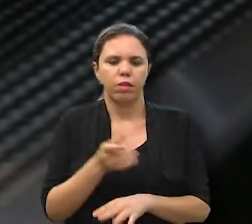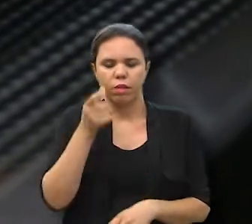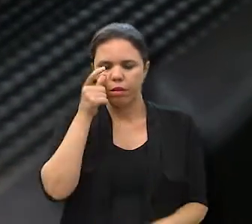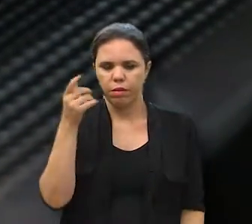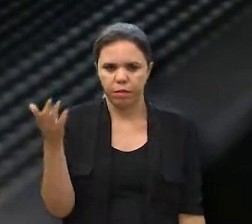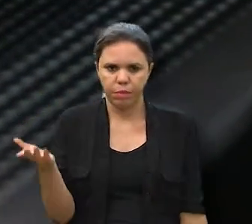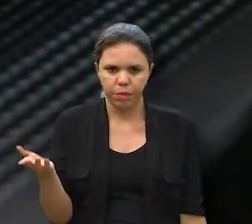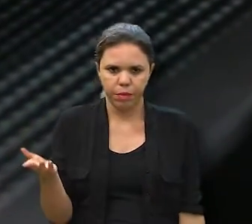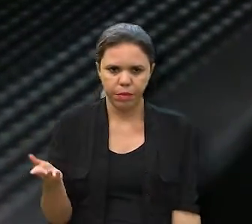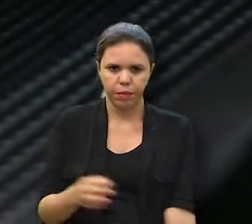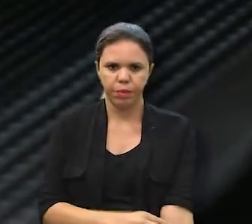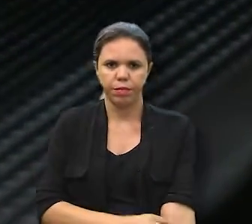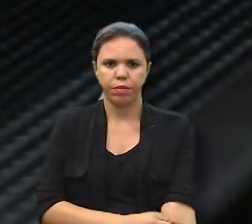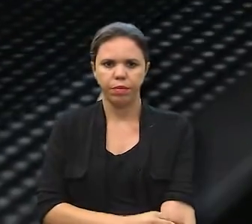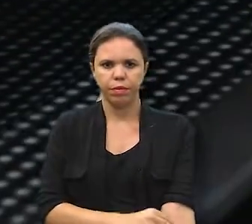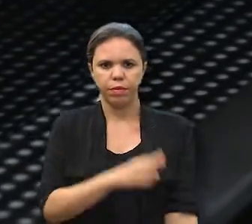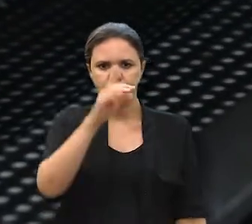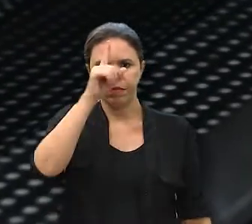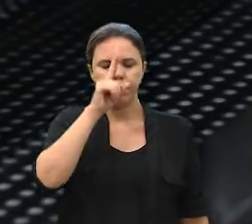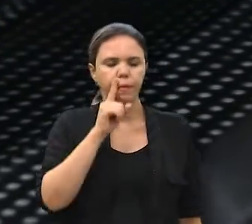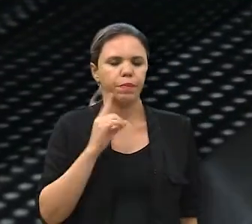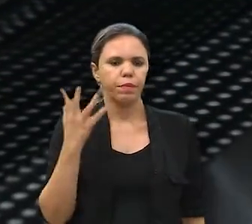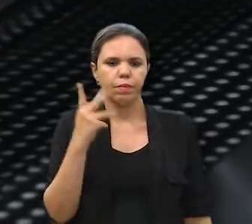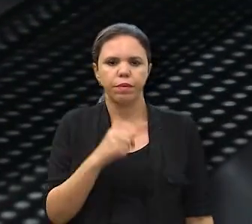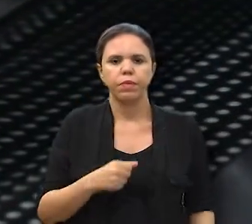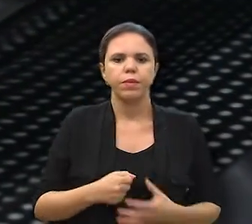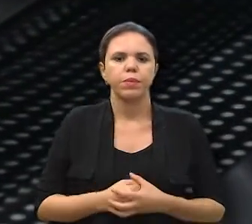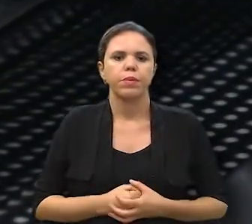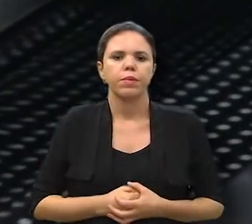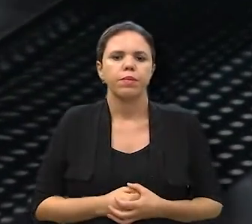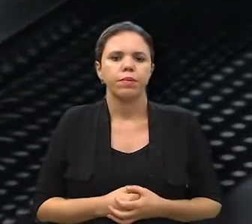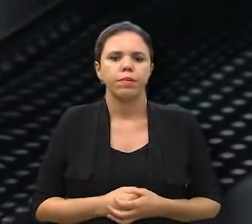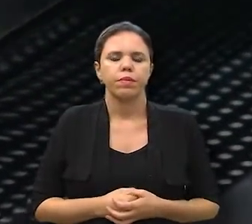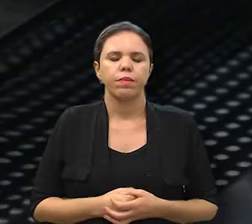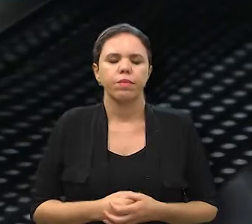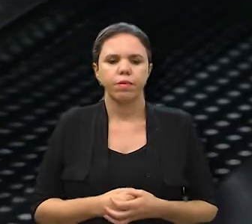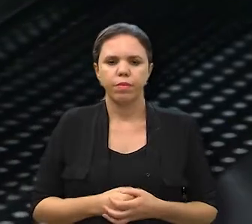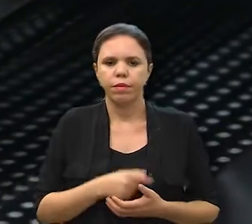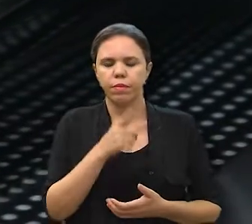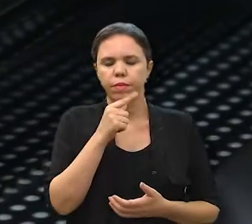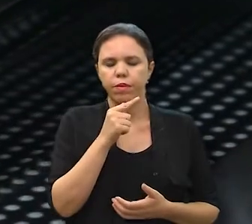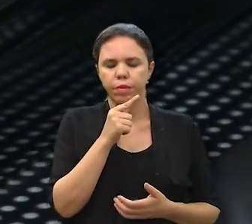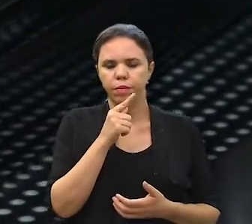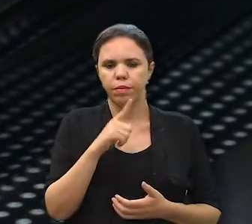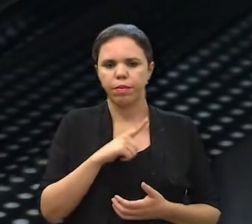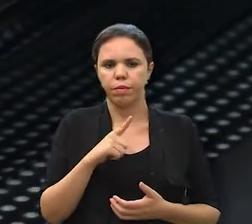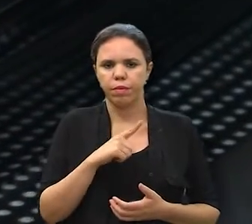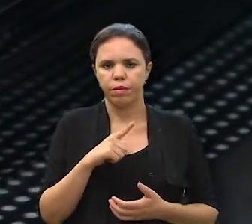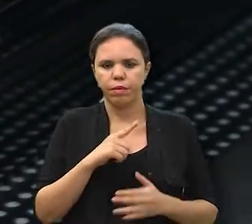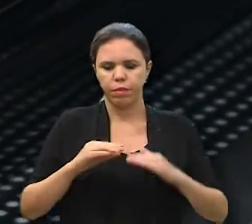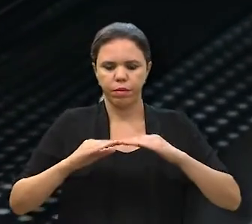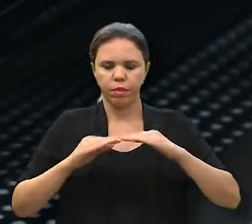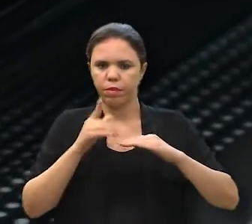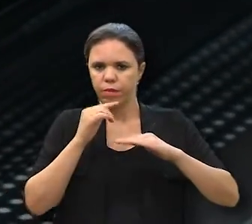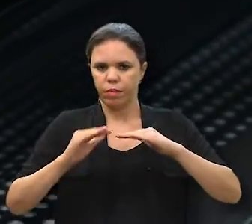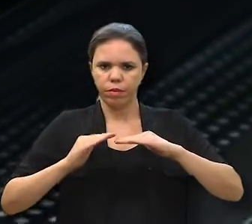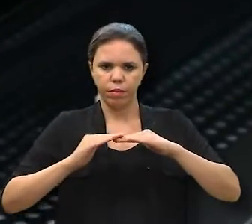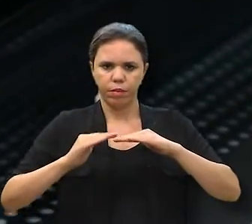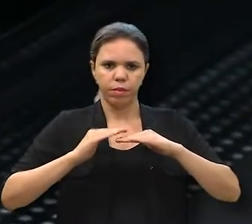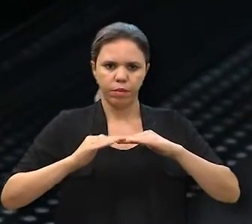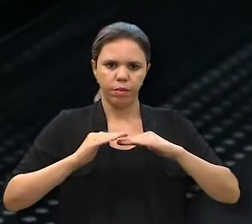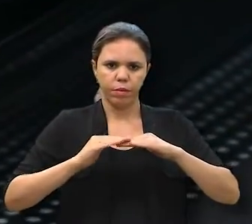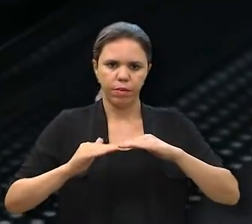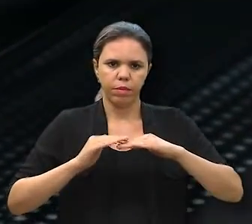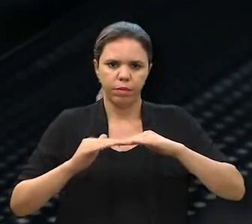estão vendo, um acabamento dourado, um acabamento mais bonito, tá? E a água, ela tem que estar em cima, até a altura